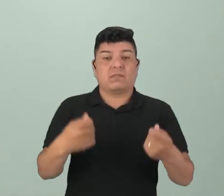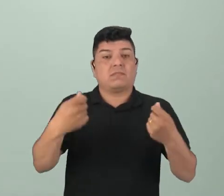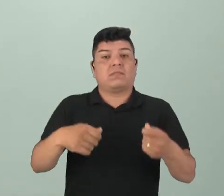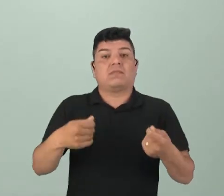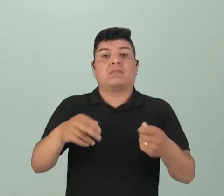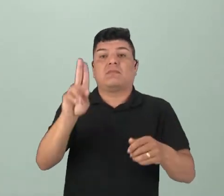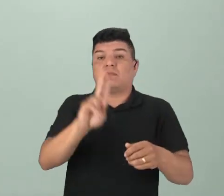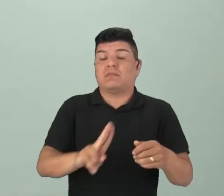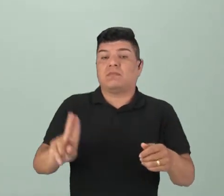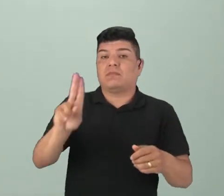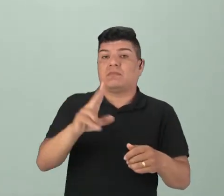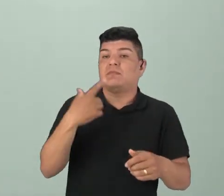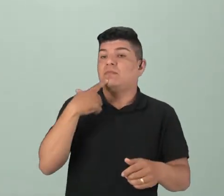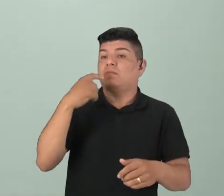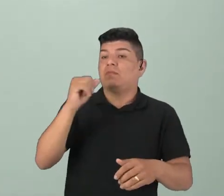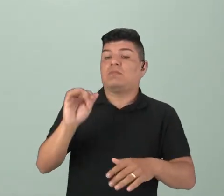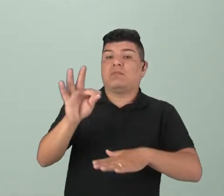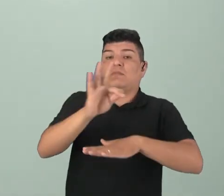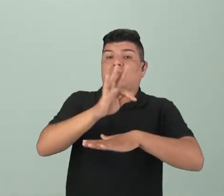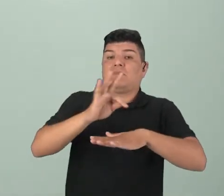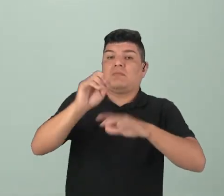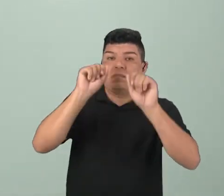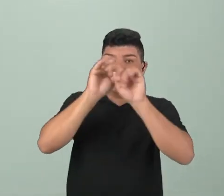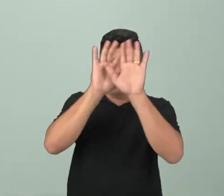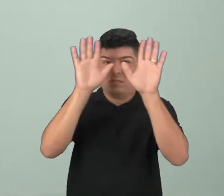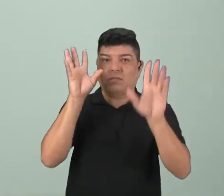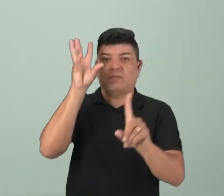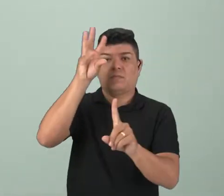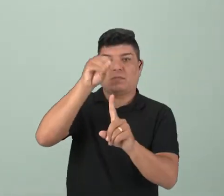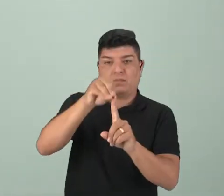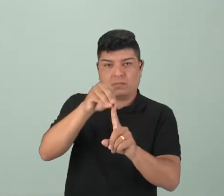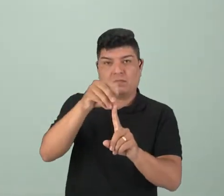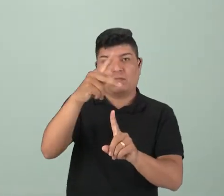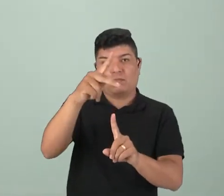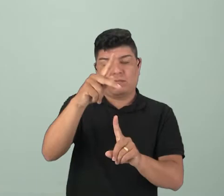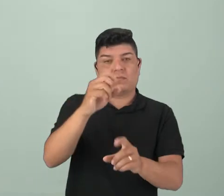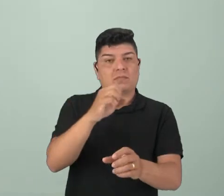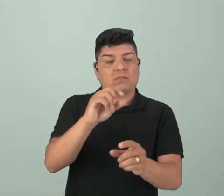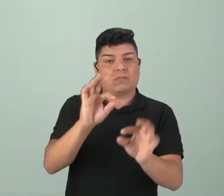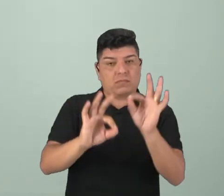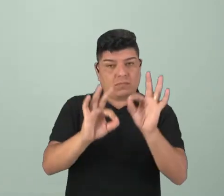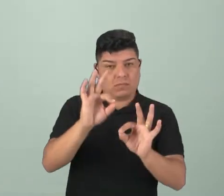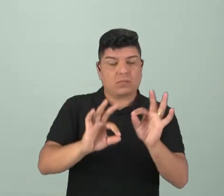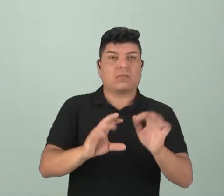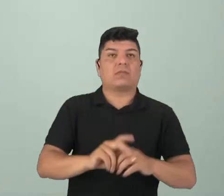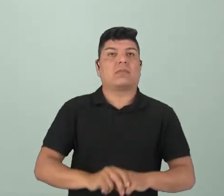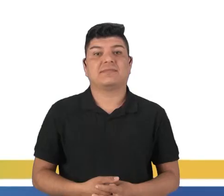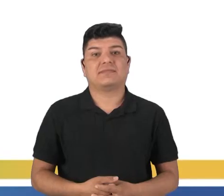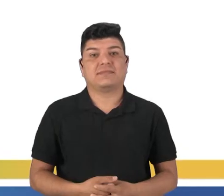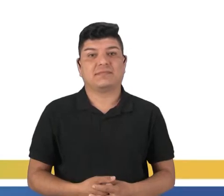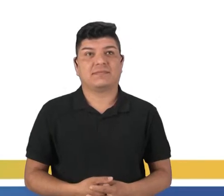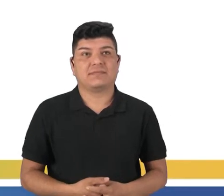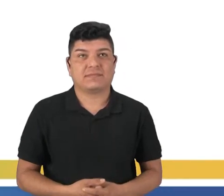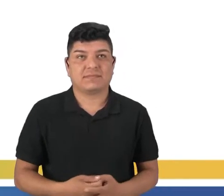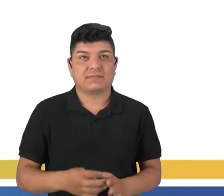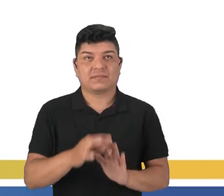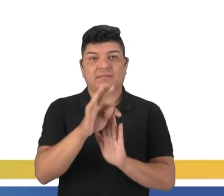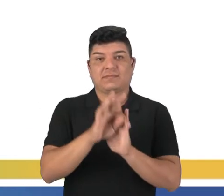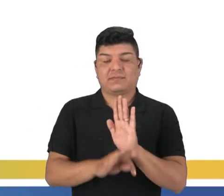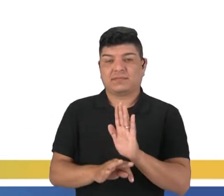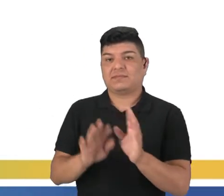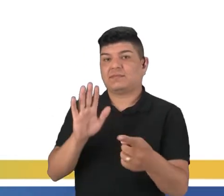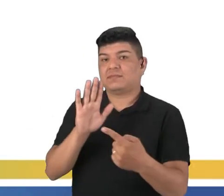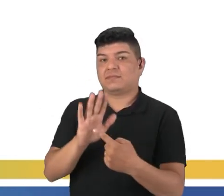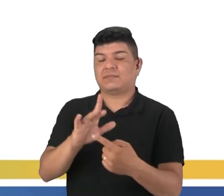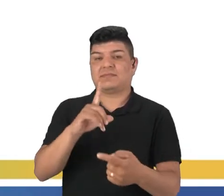uma linguagem formal, uma linguagem clara e que seja bem objetiva ali na sua construção, tá? O texto expositivo